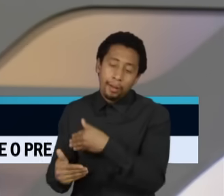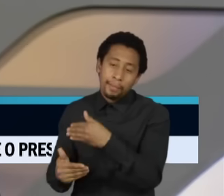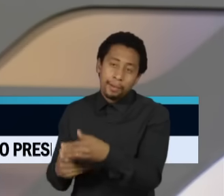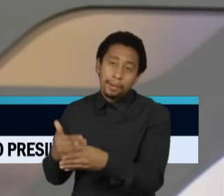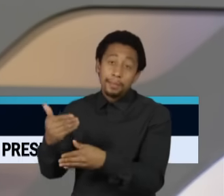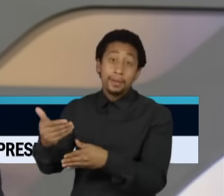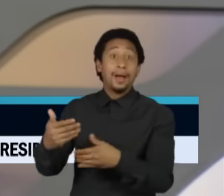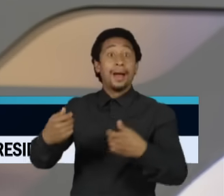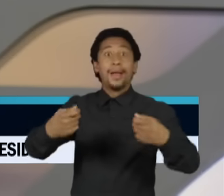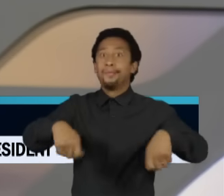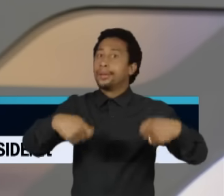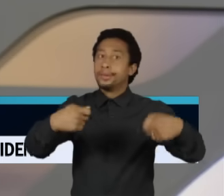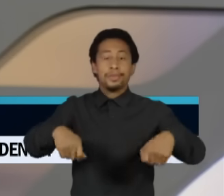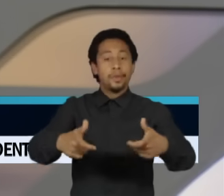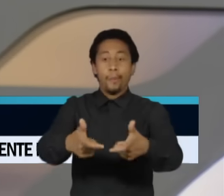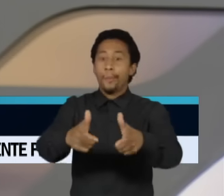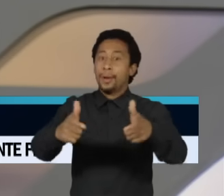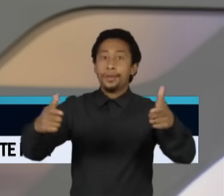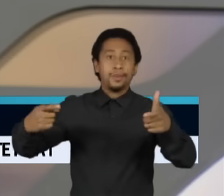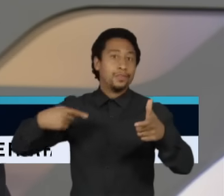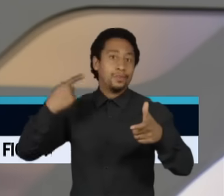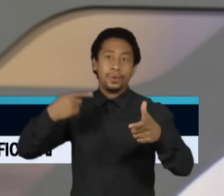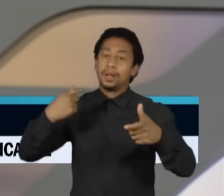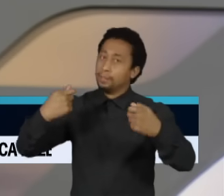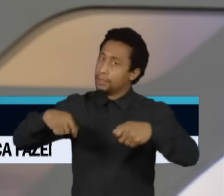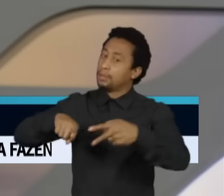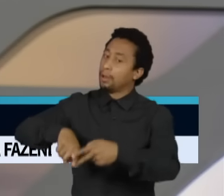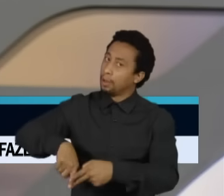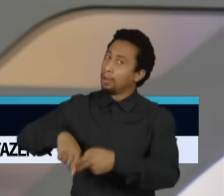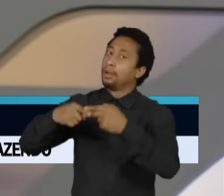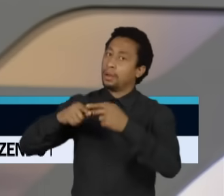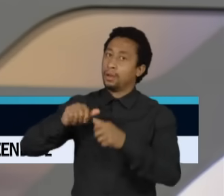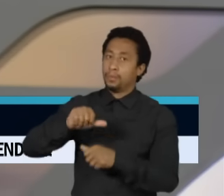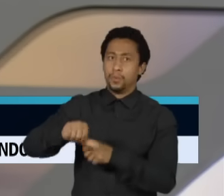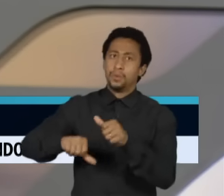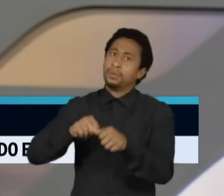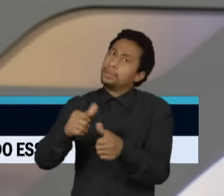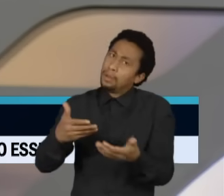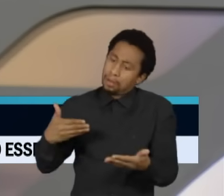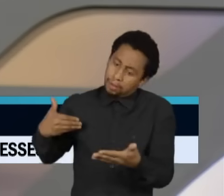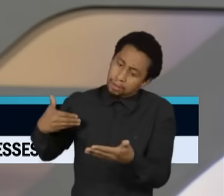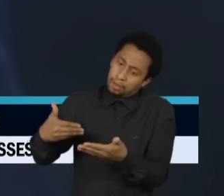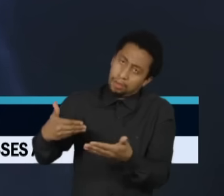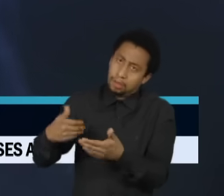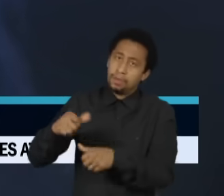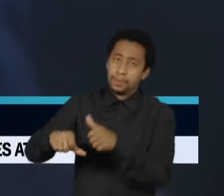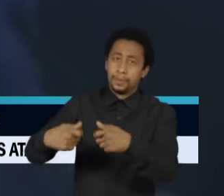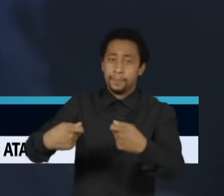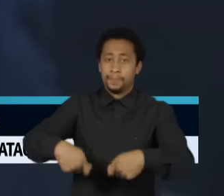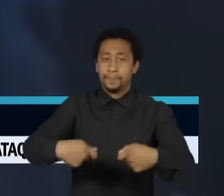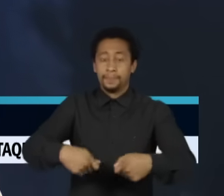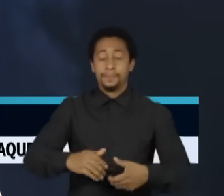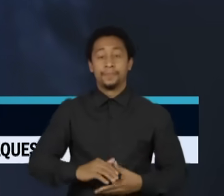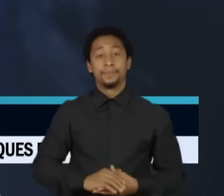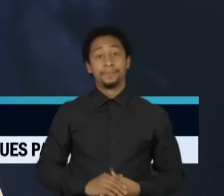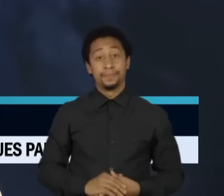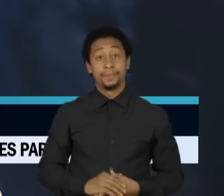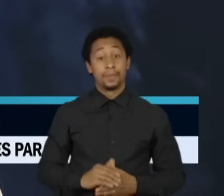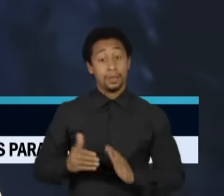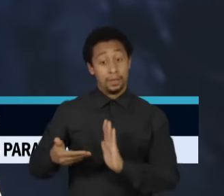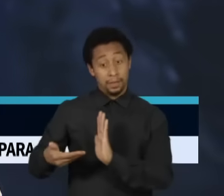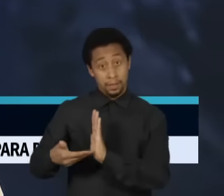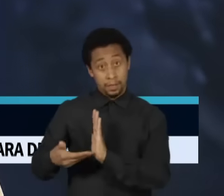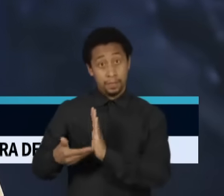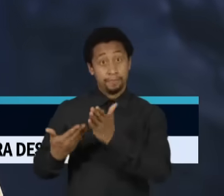mais mão de obra de advogados. Isso tem que ser corrigido eh a pelo menos a médio prazo. A Câmara aprovou uma